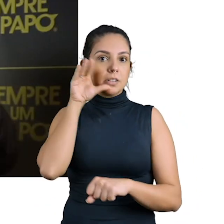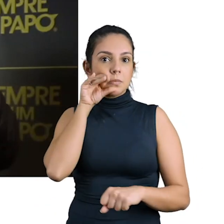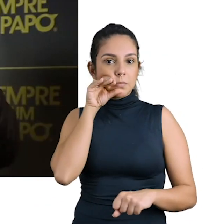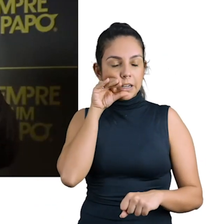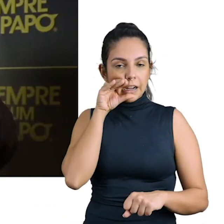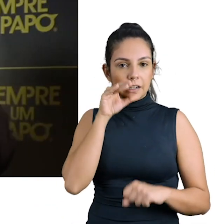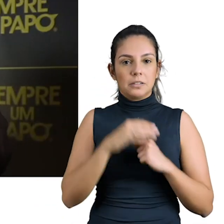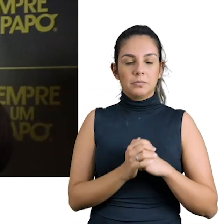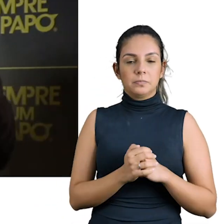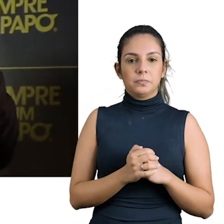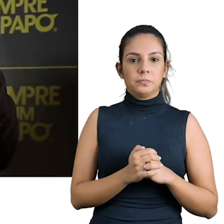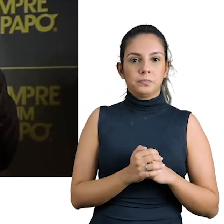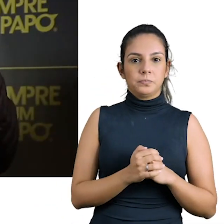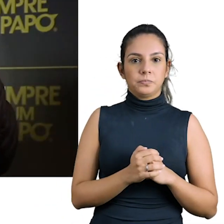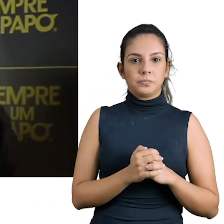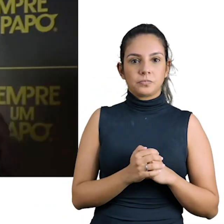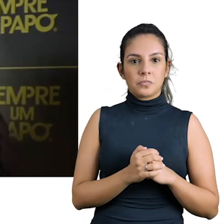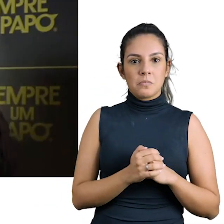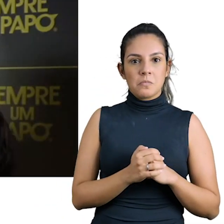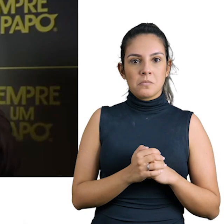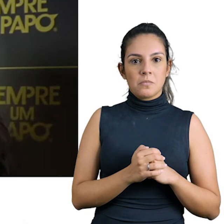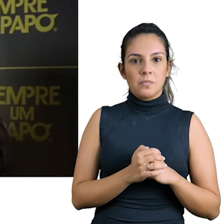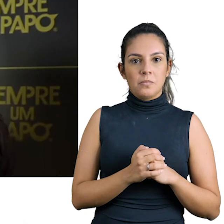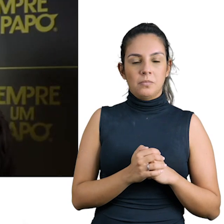escravidão num bairro